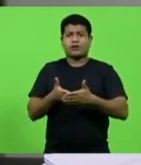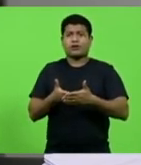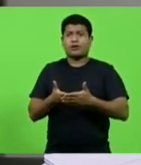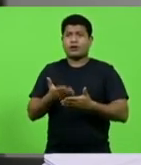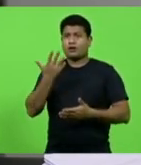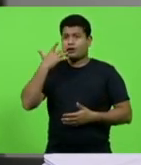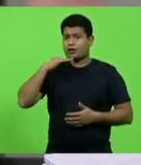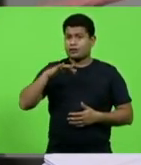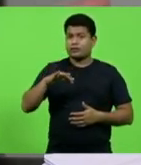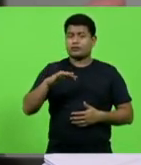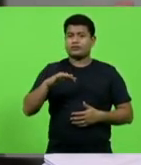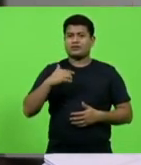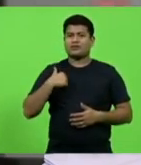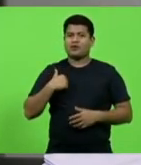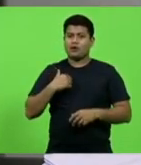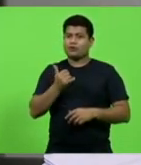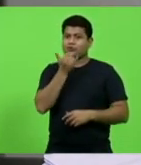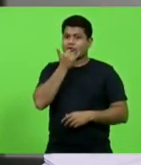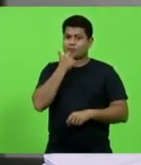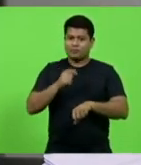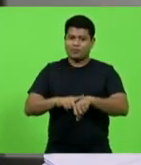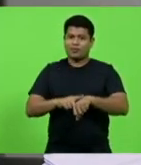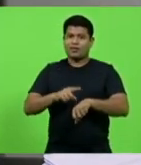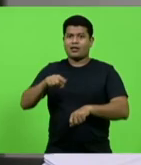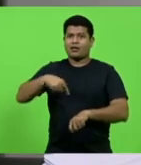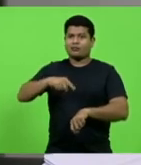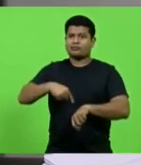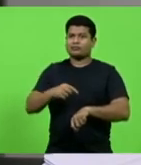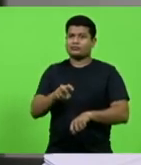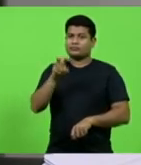aqui, tá? Porque agora eu não controlo meu tempo, né? Vocês controlem.